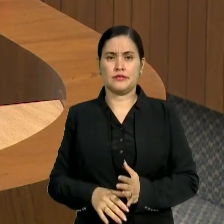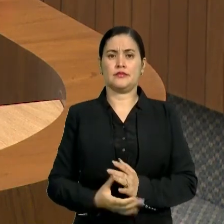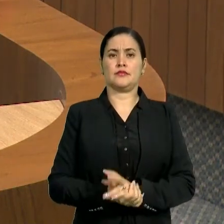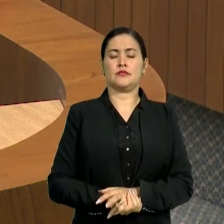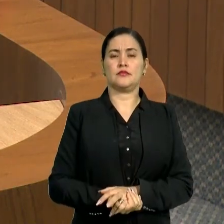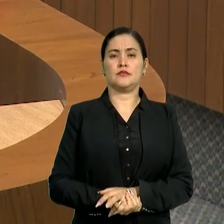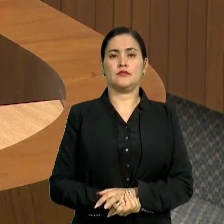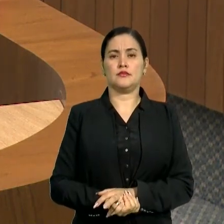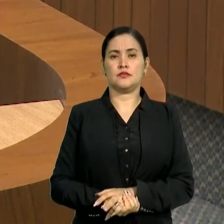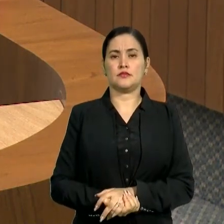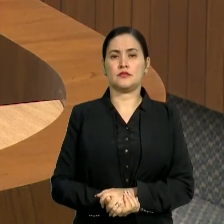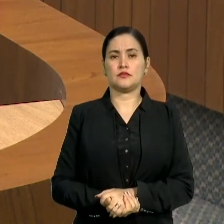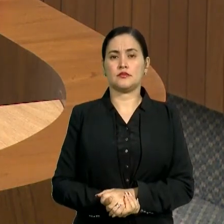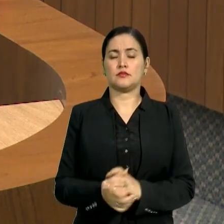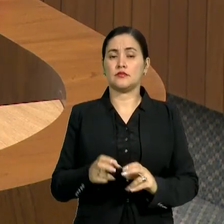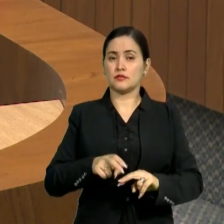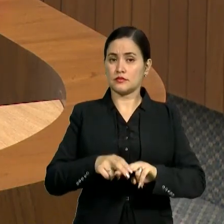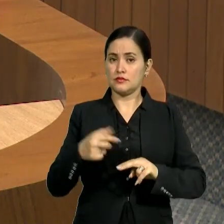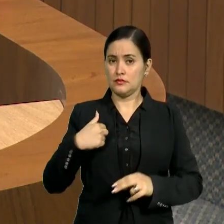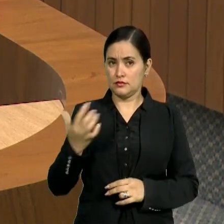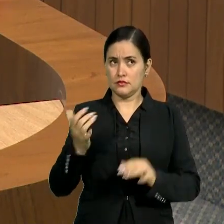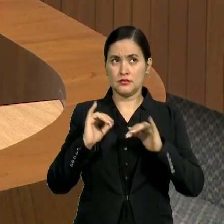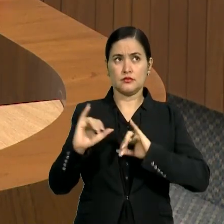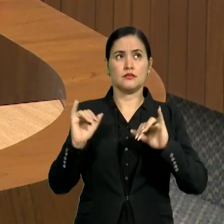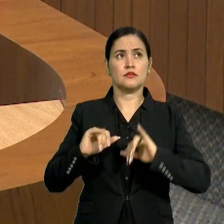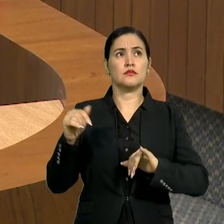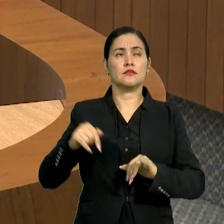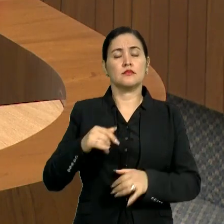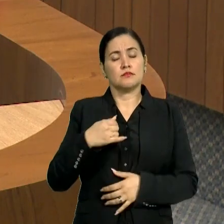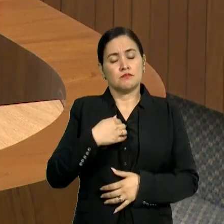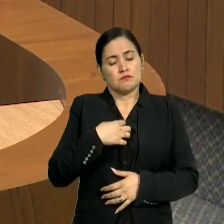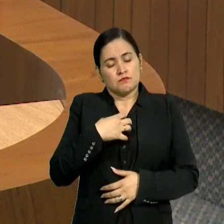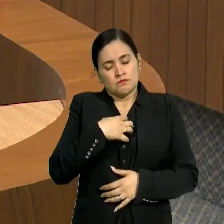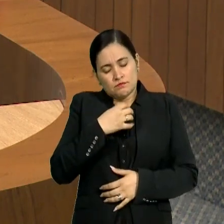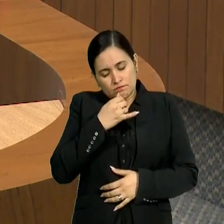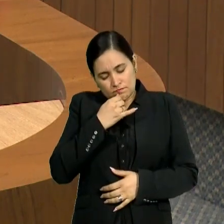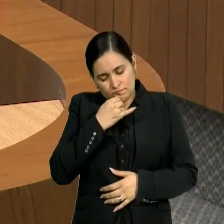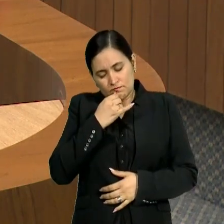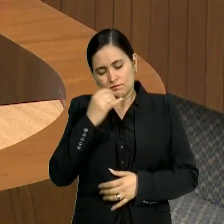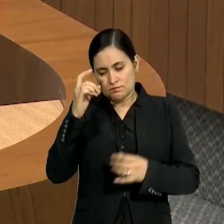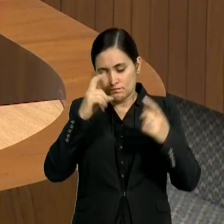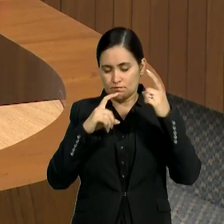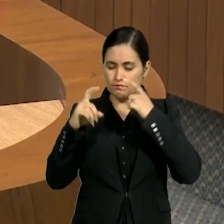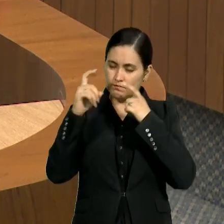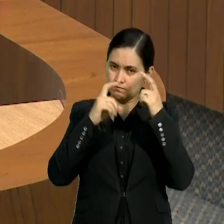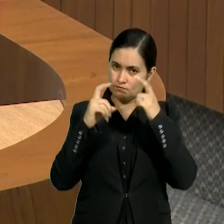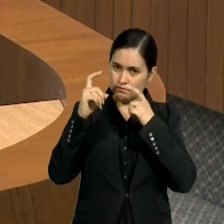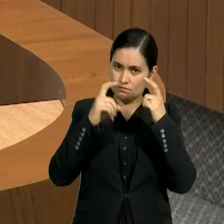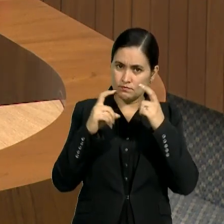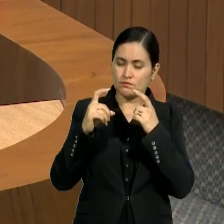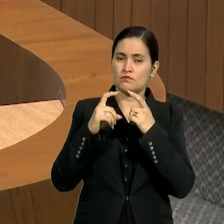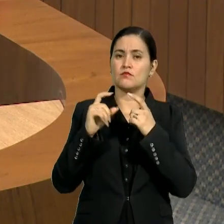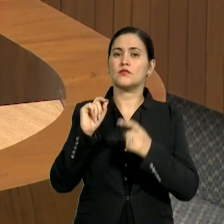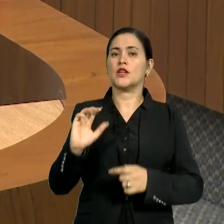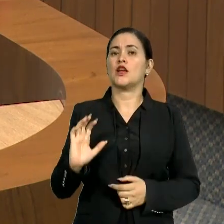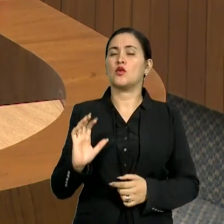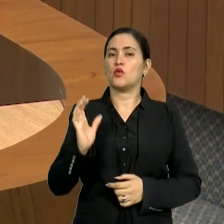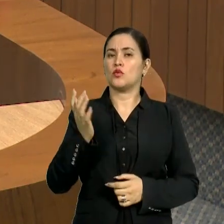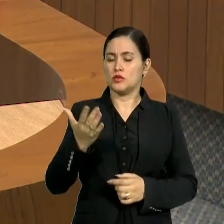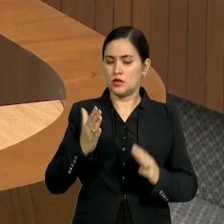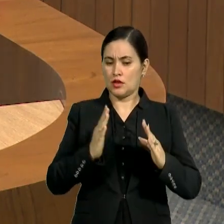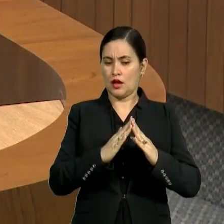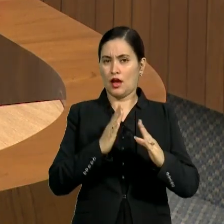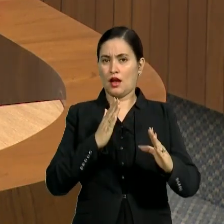E, portanto, é algo que eu quero registrar aqui com muita tristeza, com preocupação, esse fato da invasão